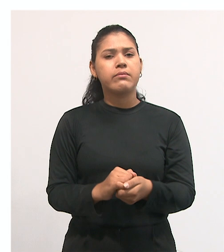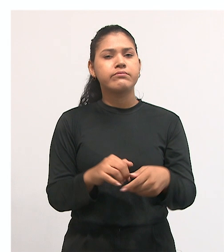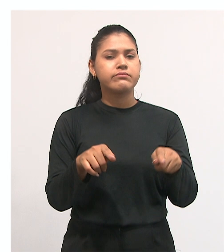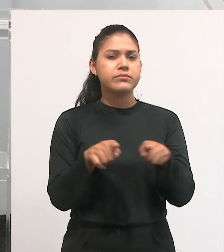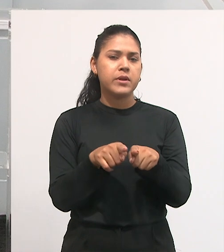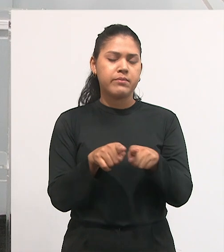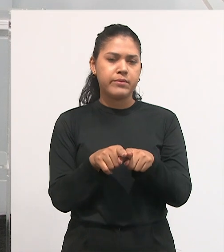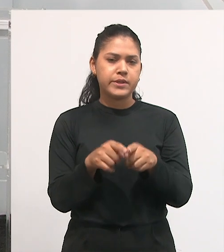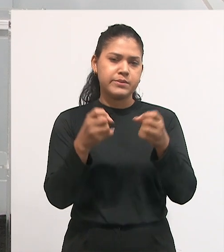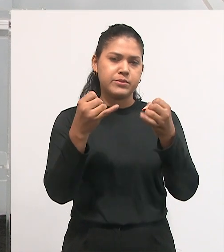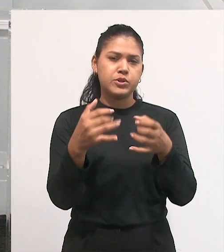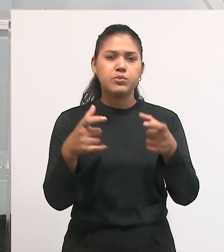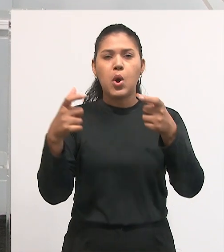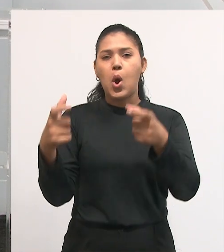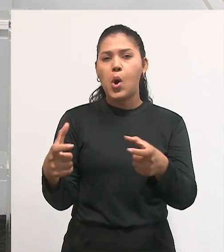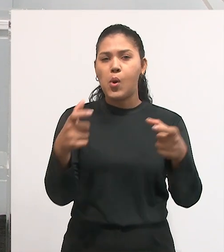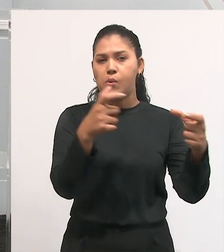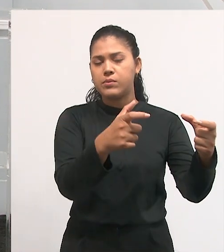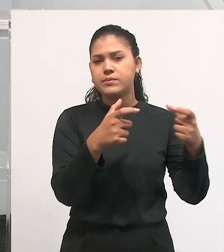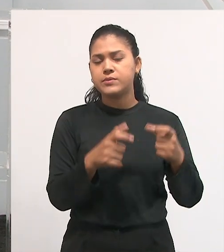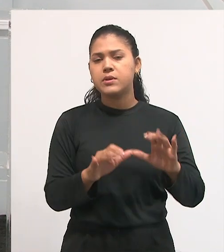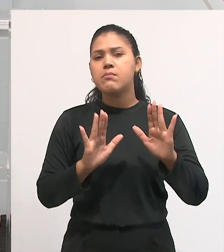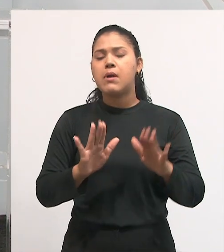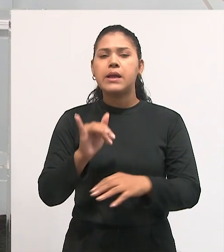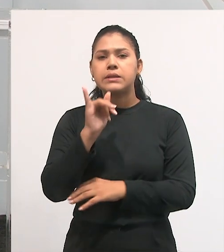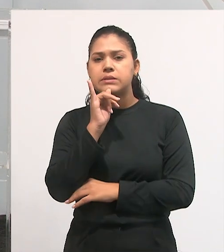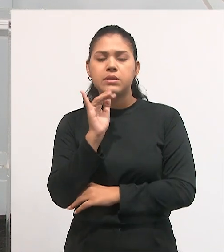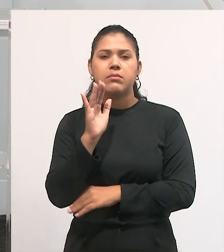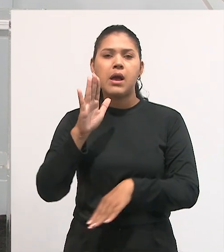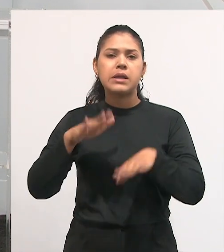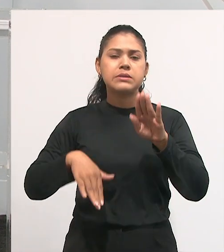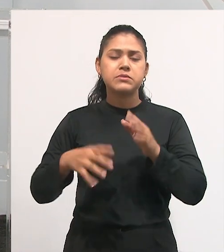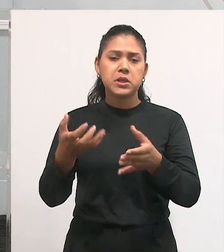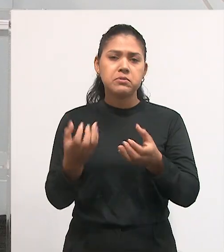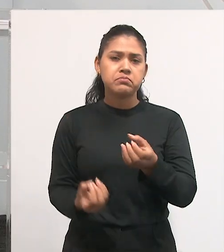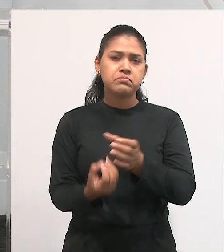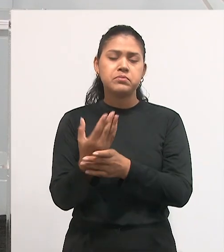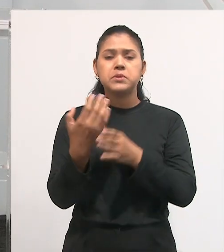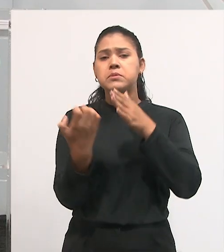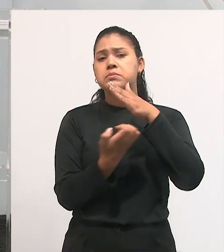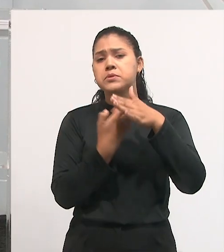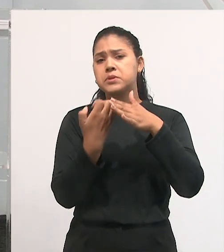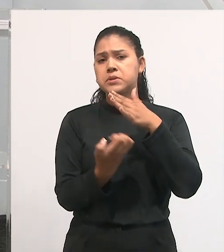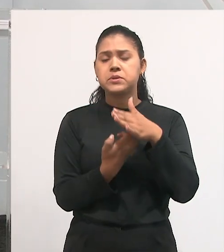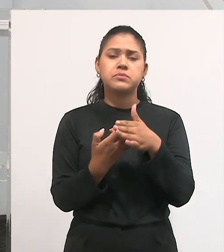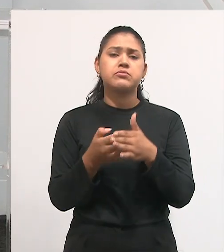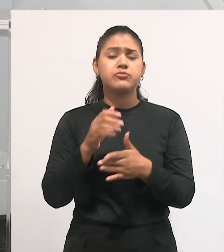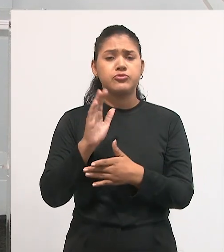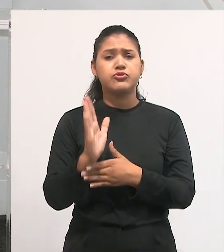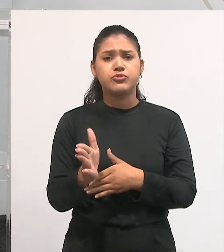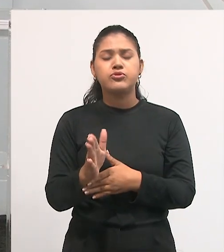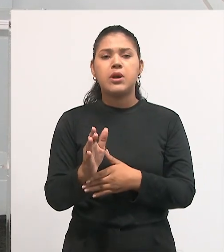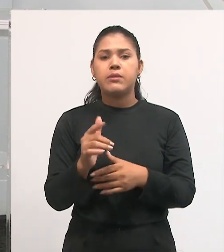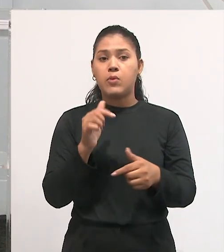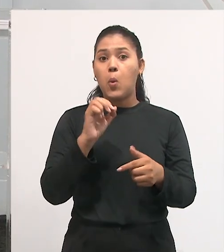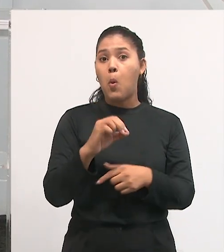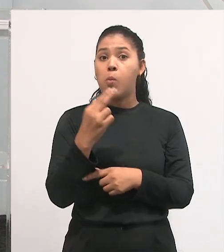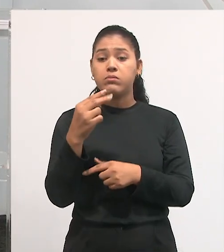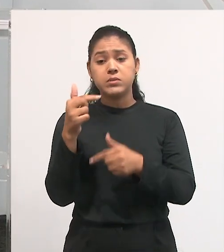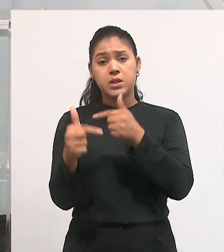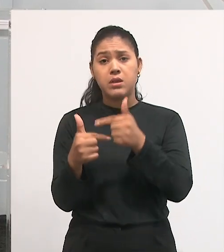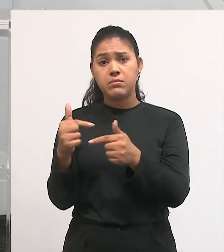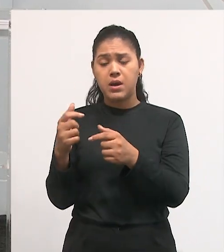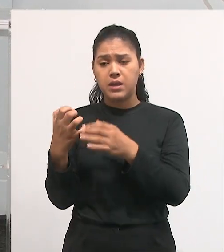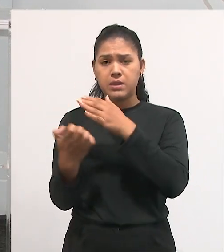falando sobre localização, uma coisa simples. Muitas vezes você vai abrir uma empresa, né? Você está dentro de uma grande empresa, você